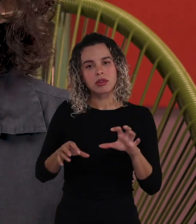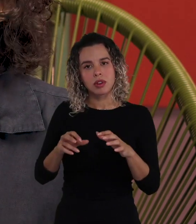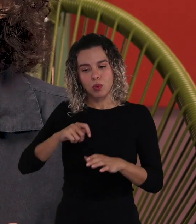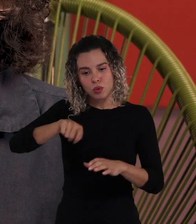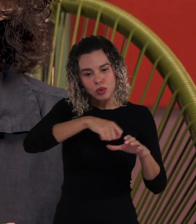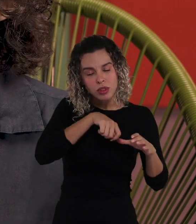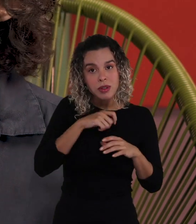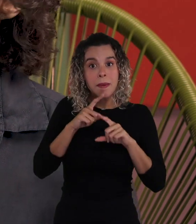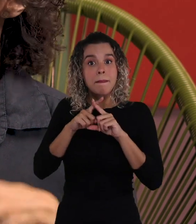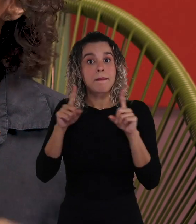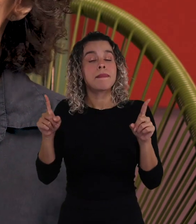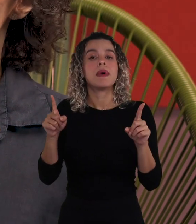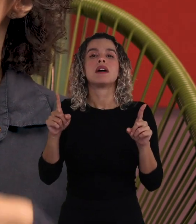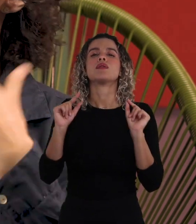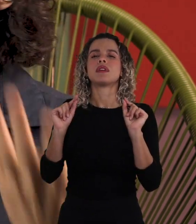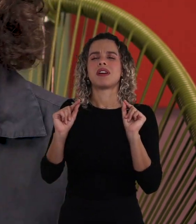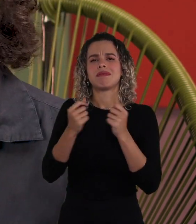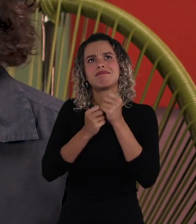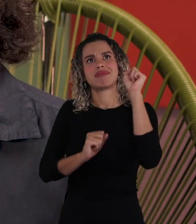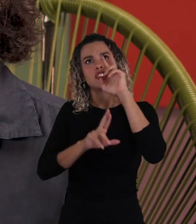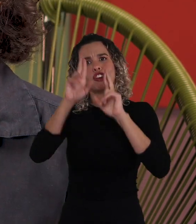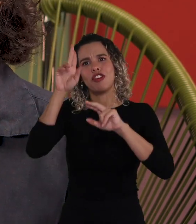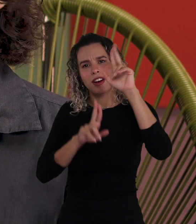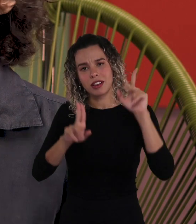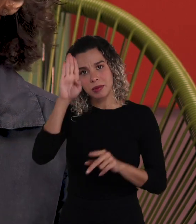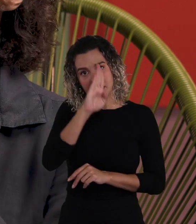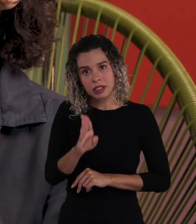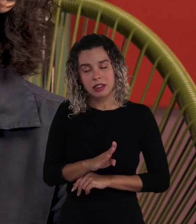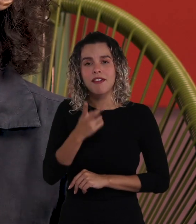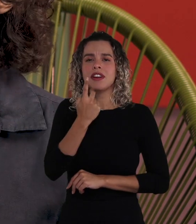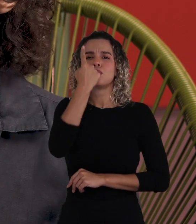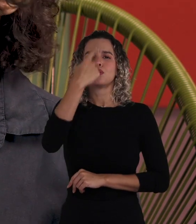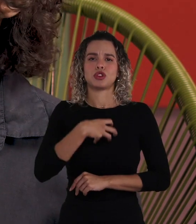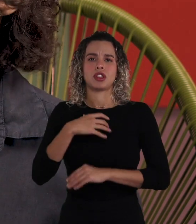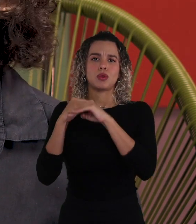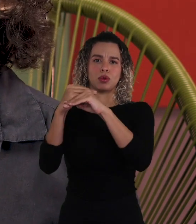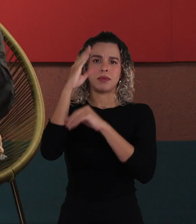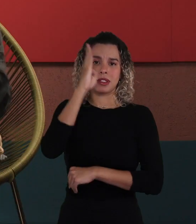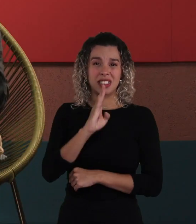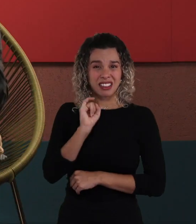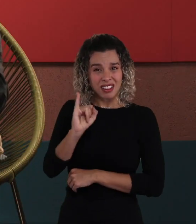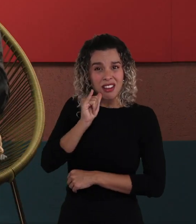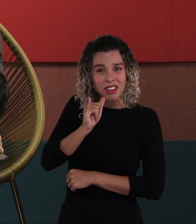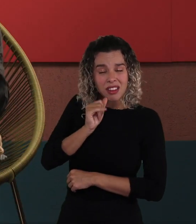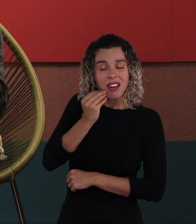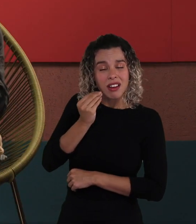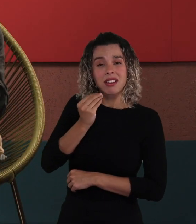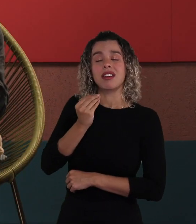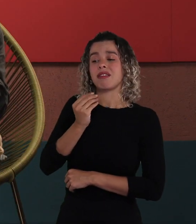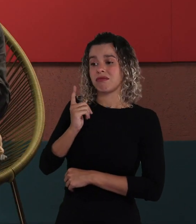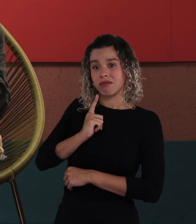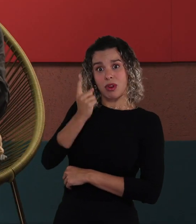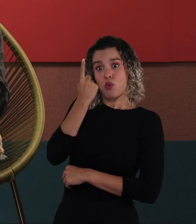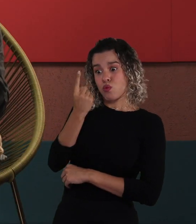torno dessas cozinhas, mas mostra a imensidão da cozinha brasileira e que a gente não pode falar em apenas uma cozinha. Quando a gente fala de uma cozinha